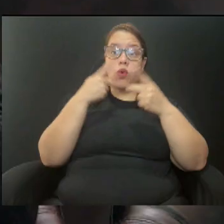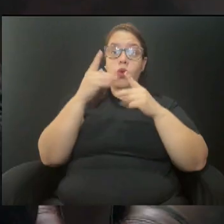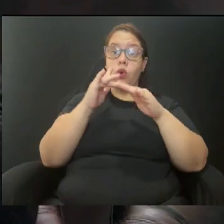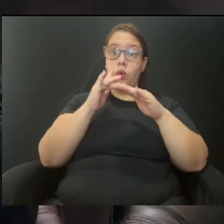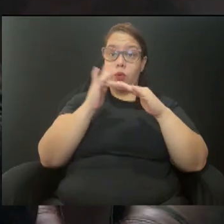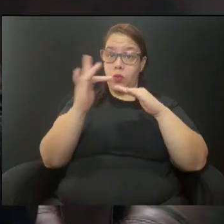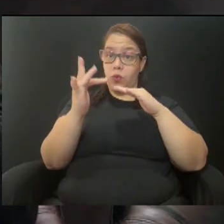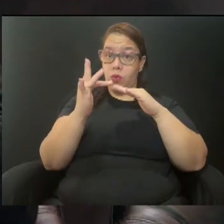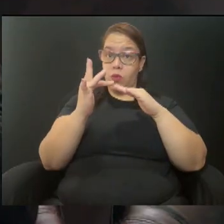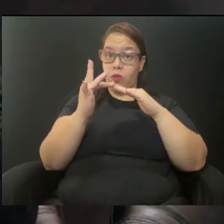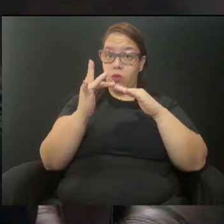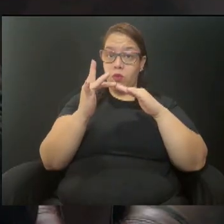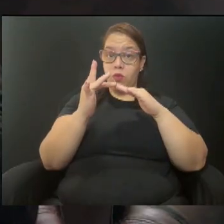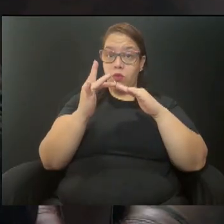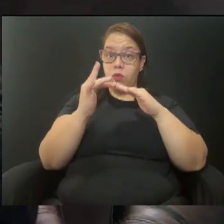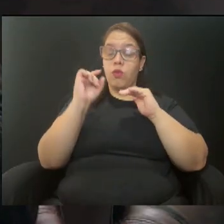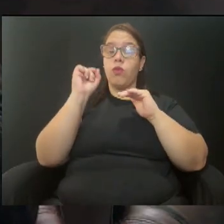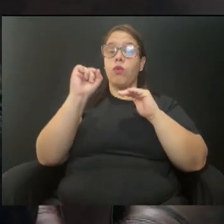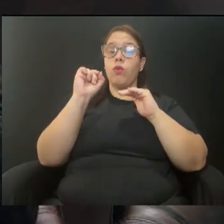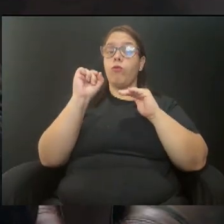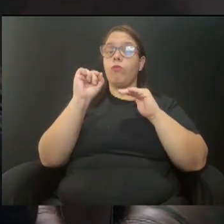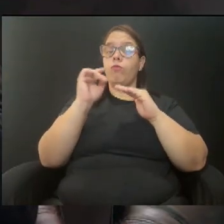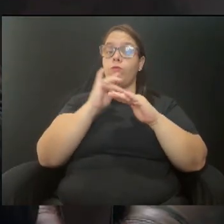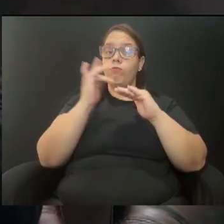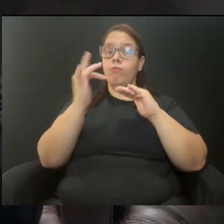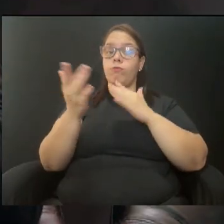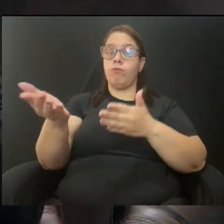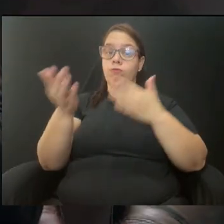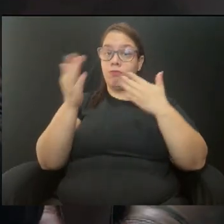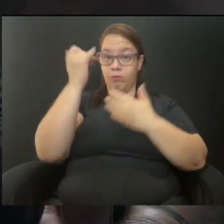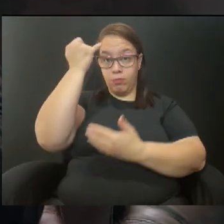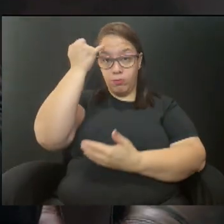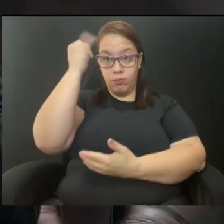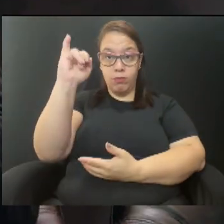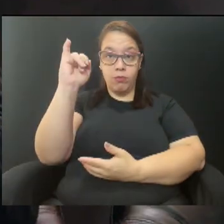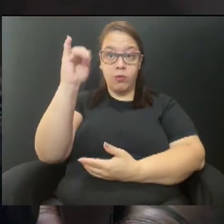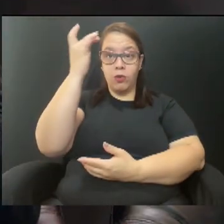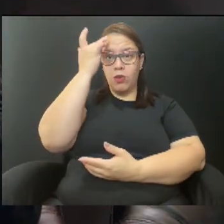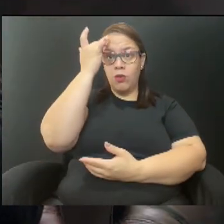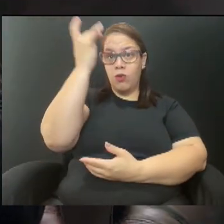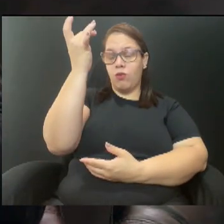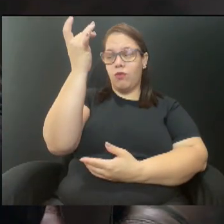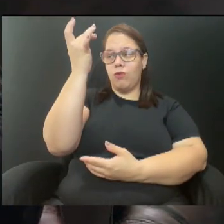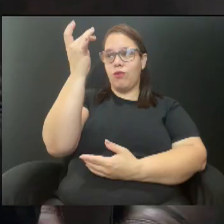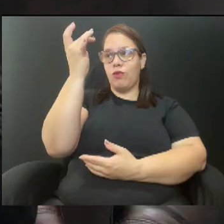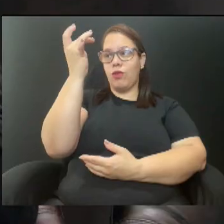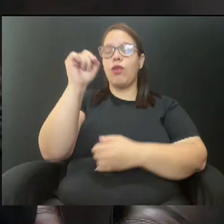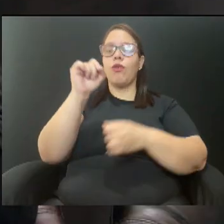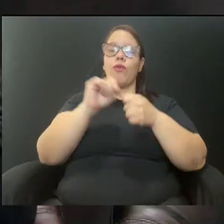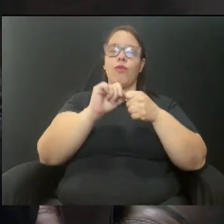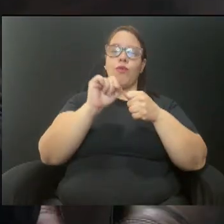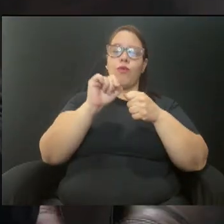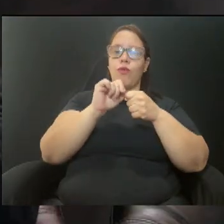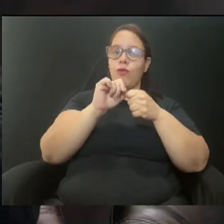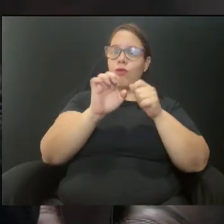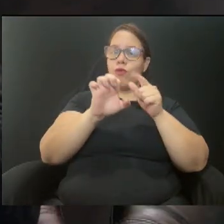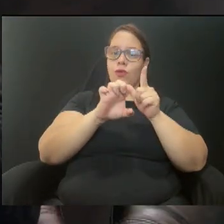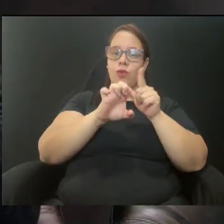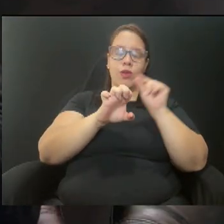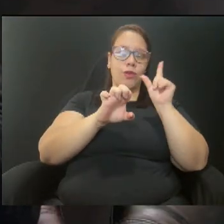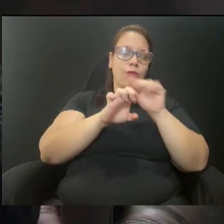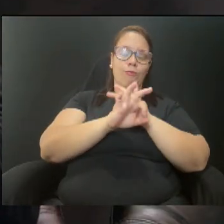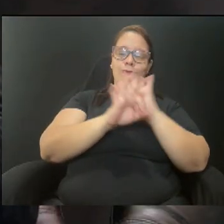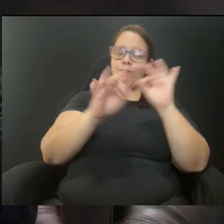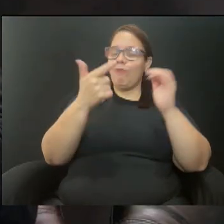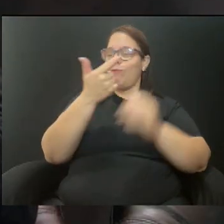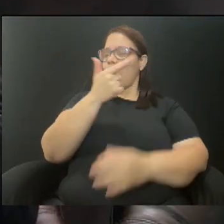a questão da rede social trazer a ideia de que é muito fácil você começar um negócio, você empreender, não ter mais aquela